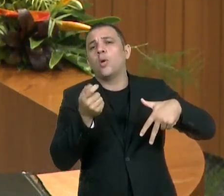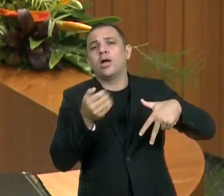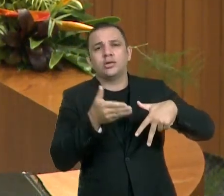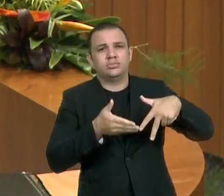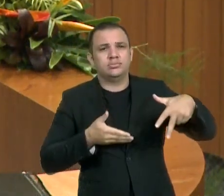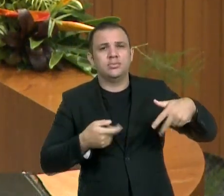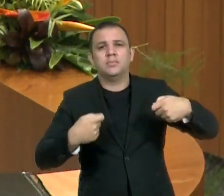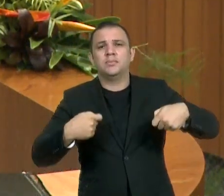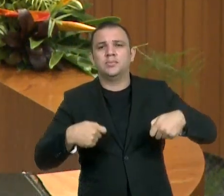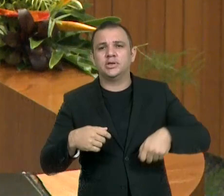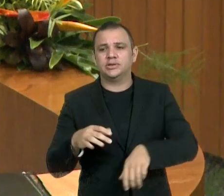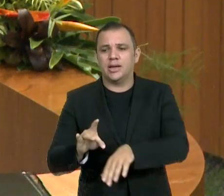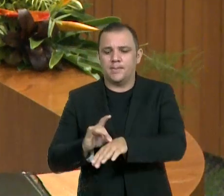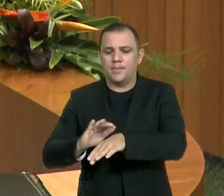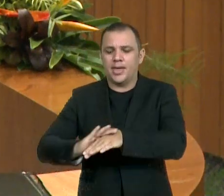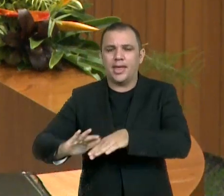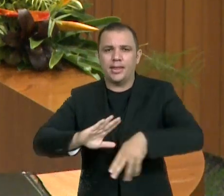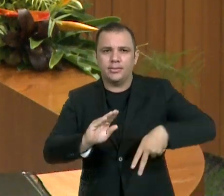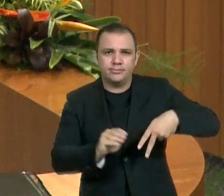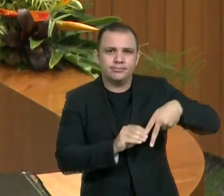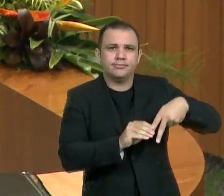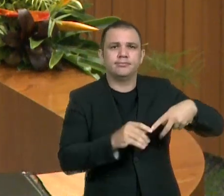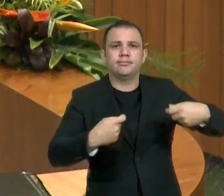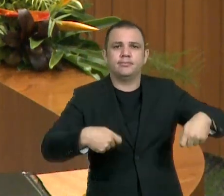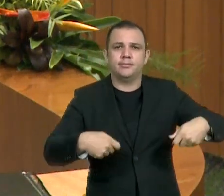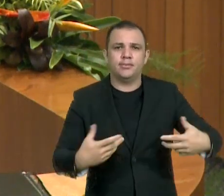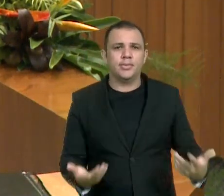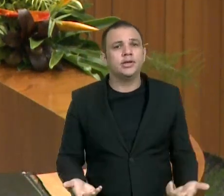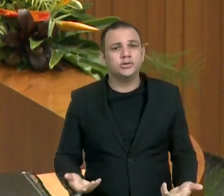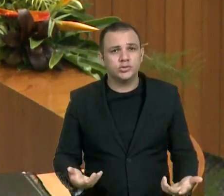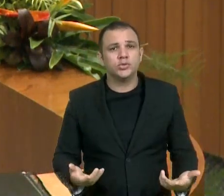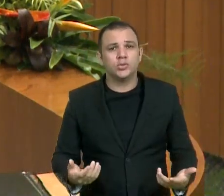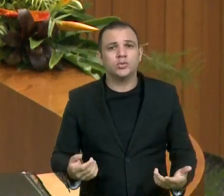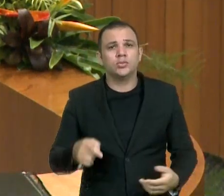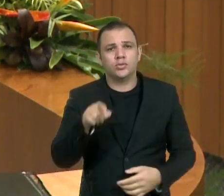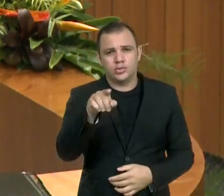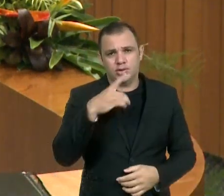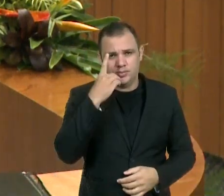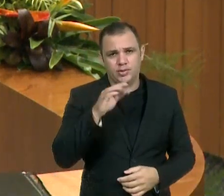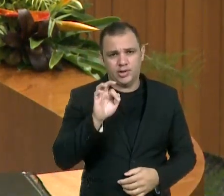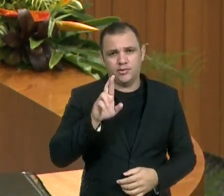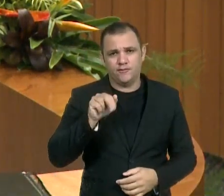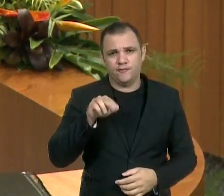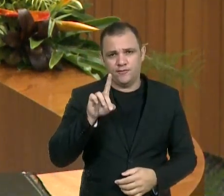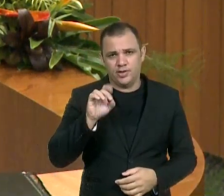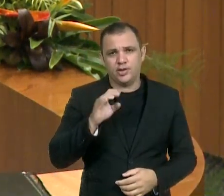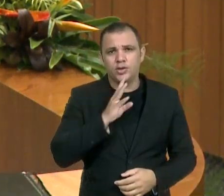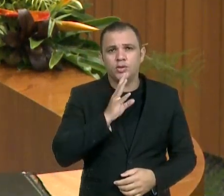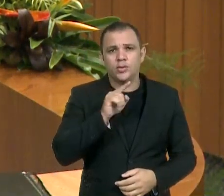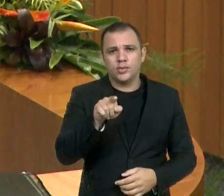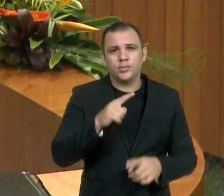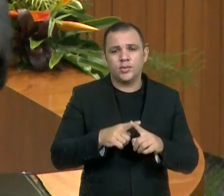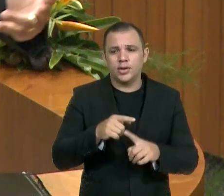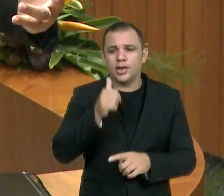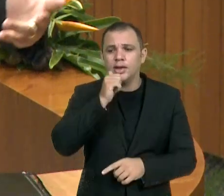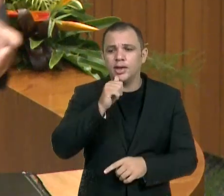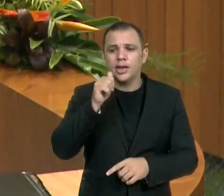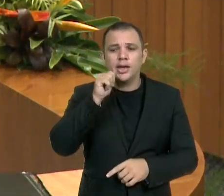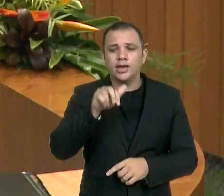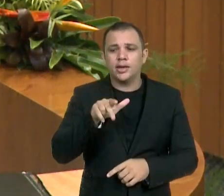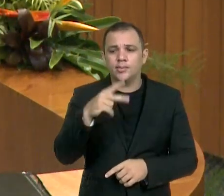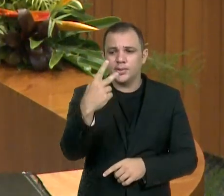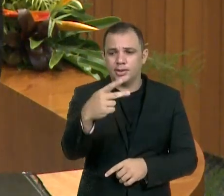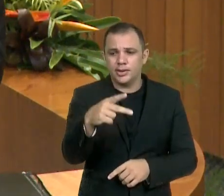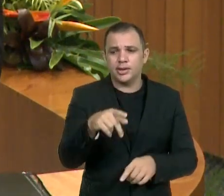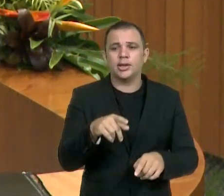deputado Fernando é testemunha disso, aqui na Assembleia Legislativa, A irmã dele, inclusive, amiga do meu filho, visitava